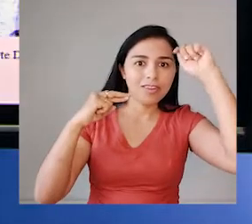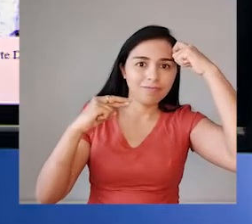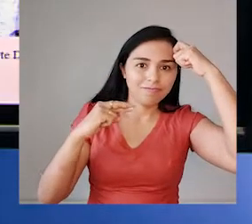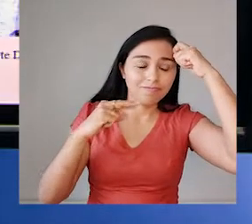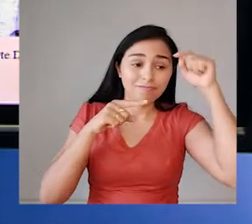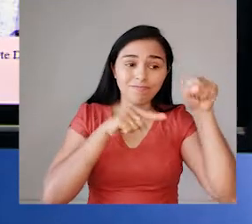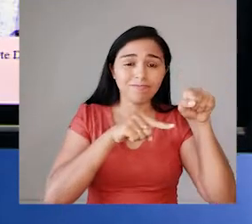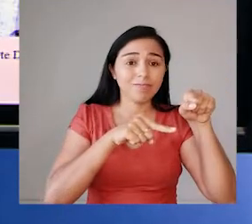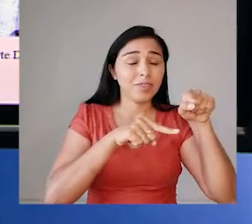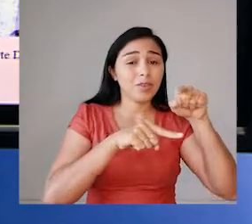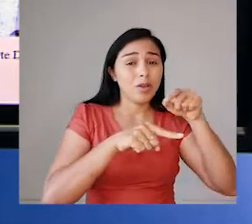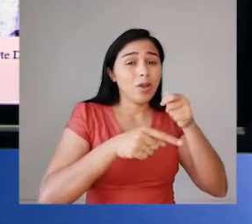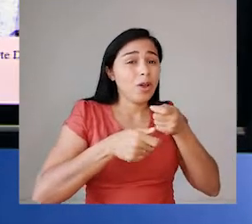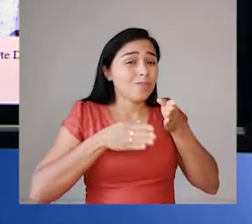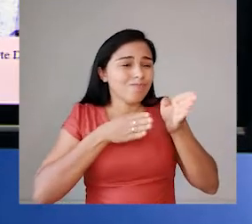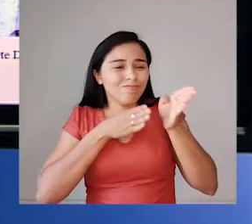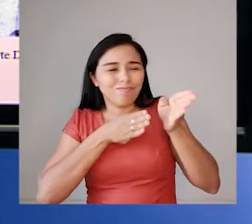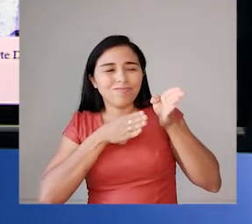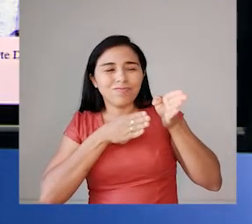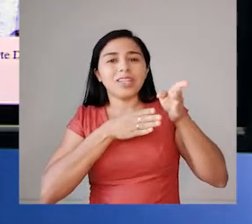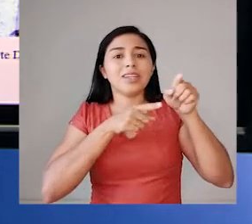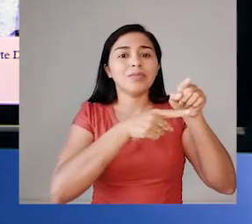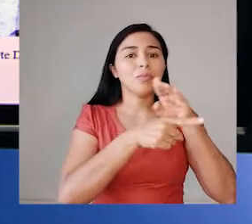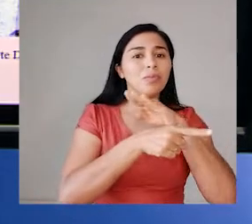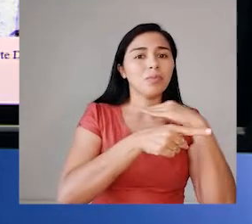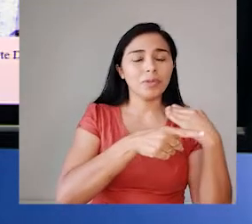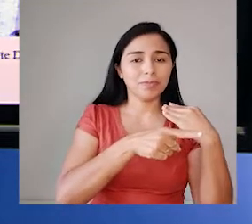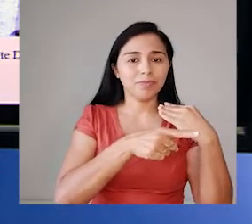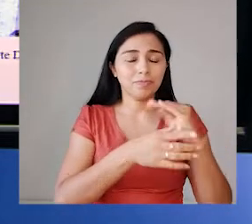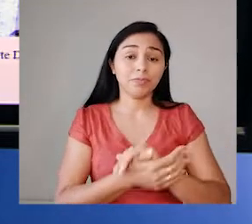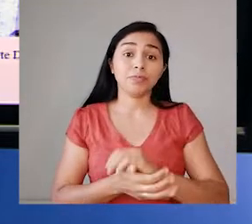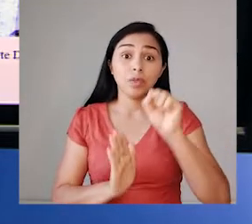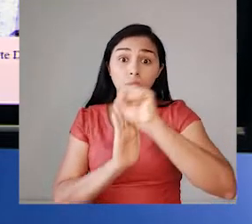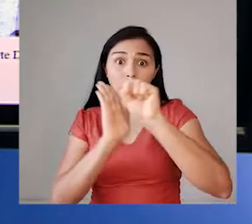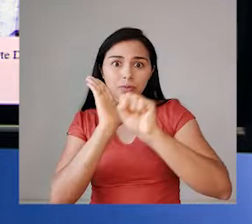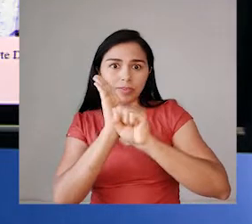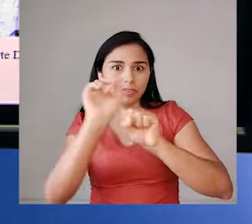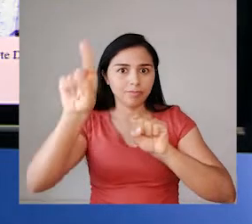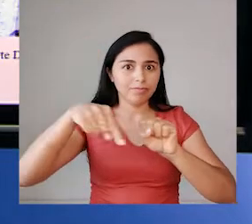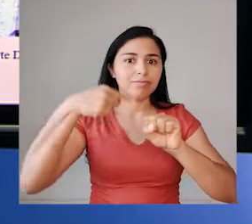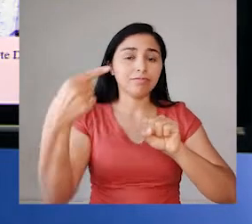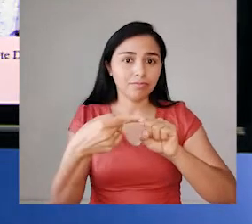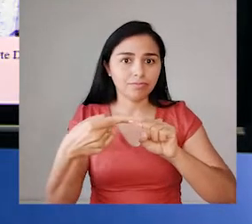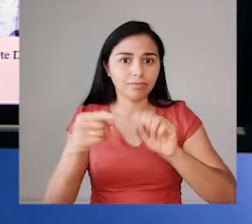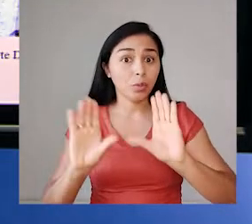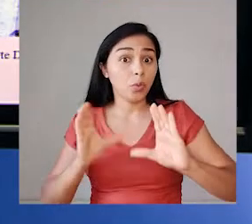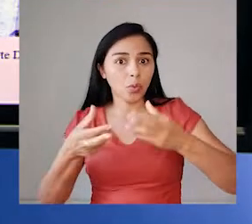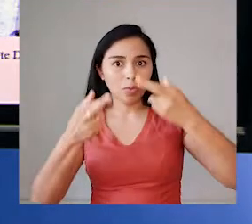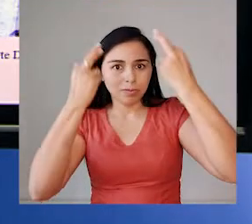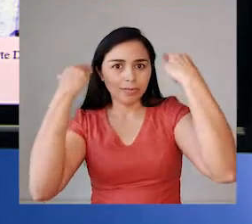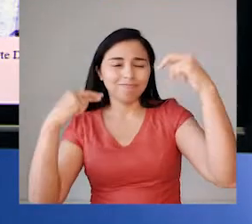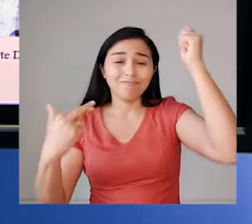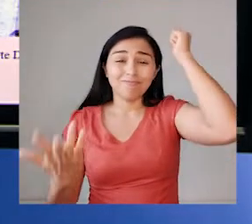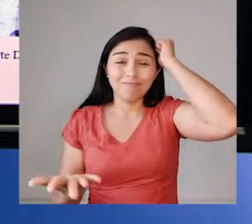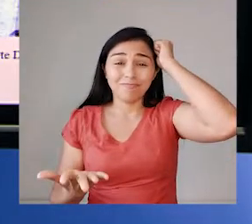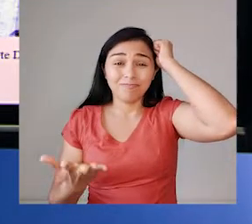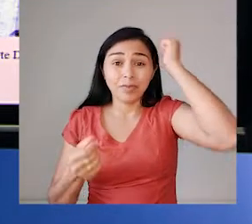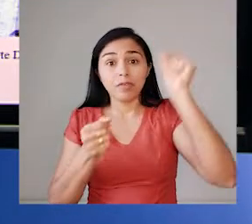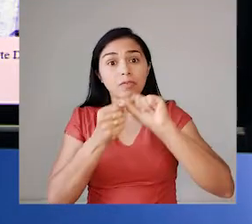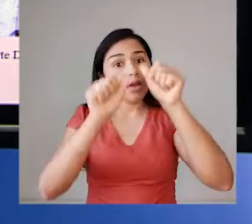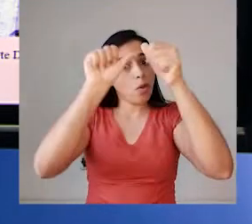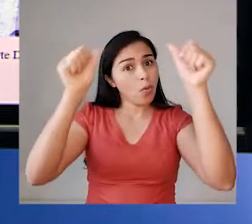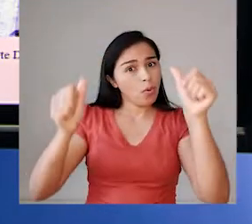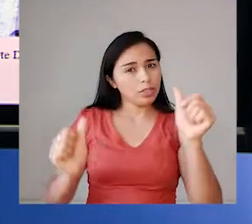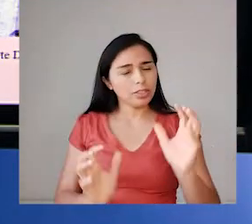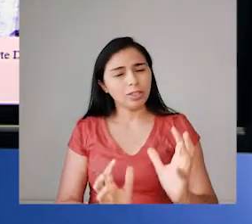Um século depois, o rebanho arrependido ergueu uma estátua equestre para ela, que ficou muito bem